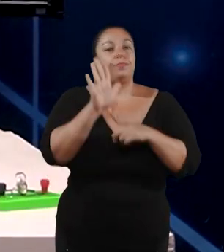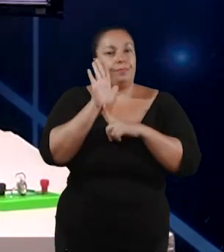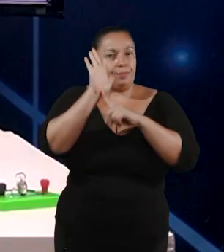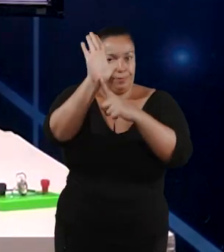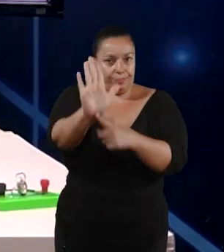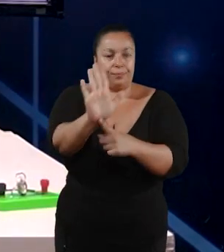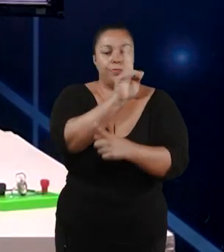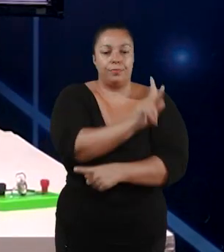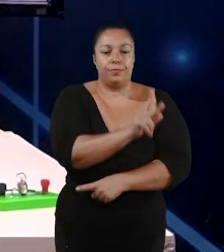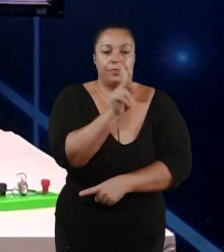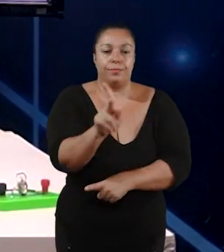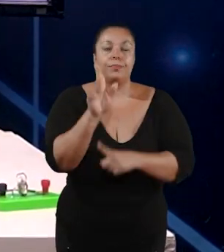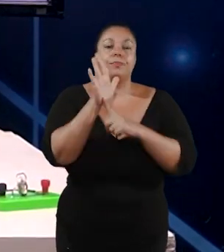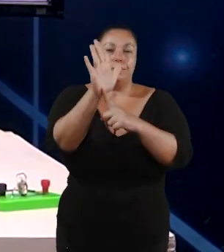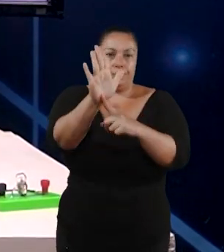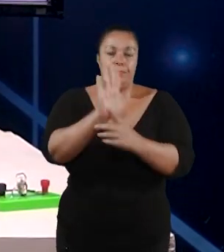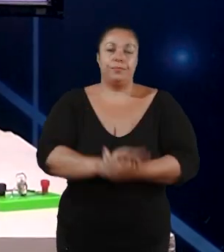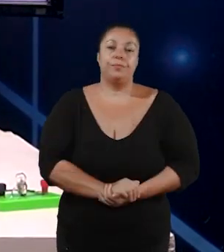apresentação.